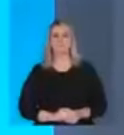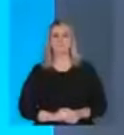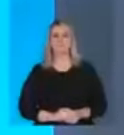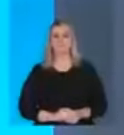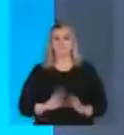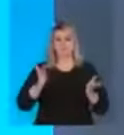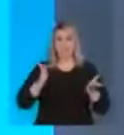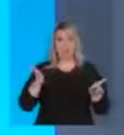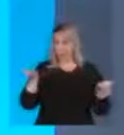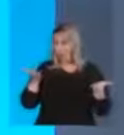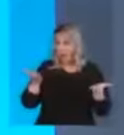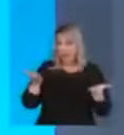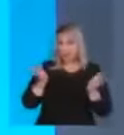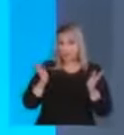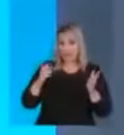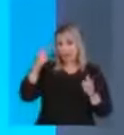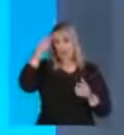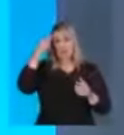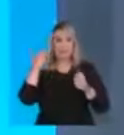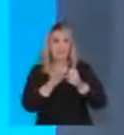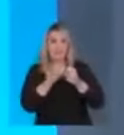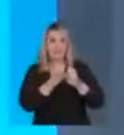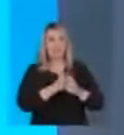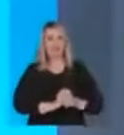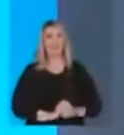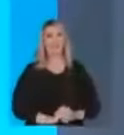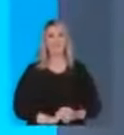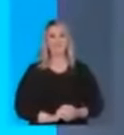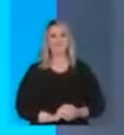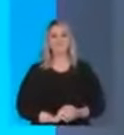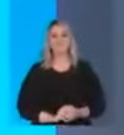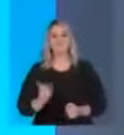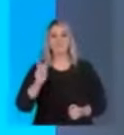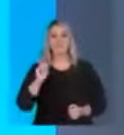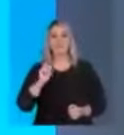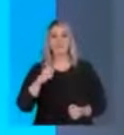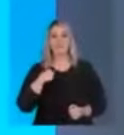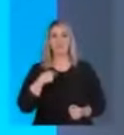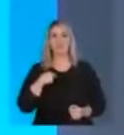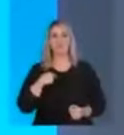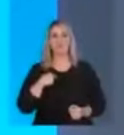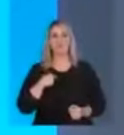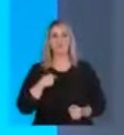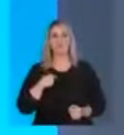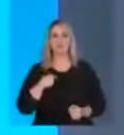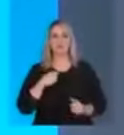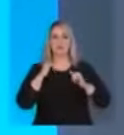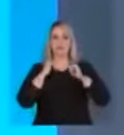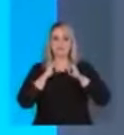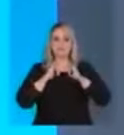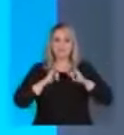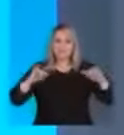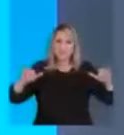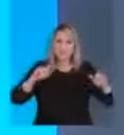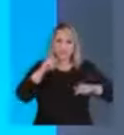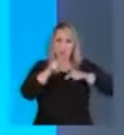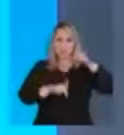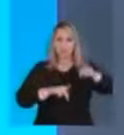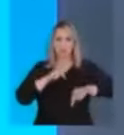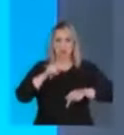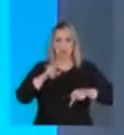é agora intervalo Bom vamos lá eu quero me dirigir à população da